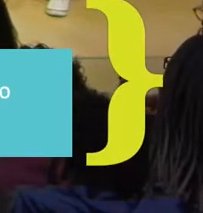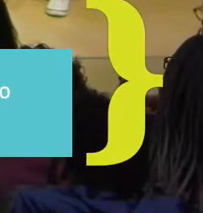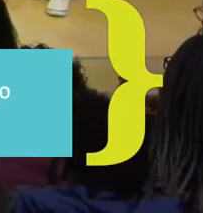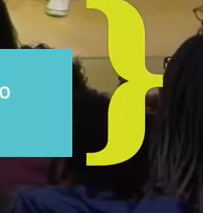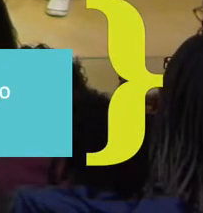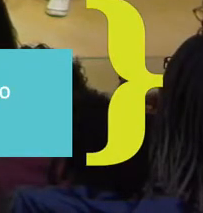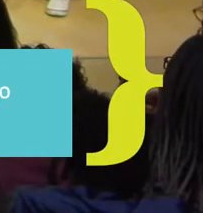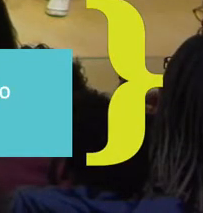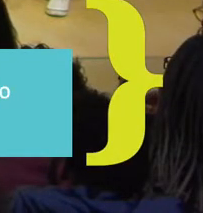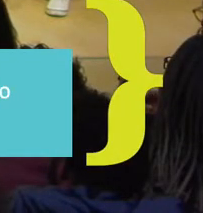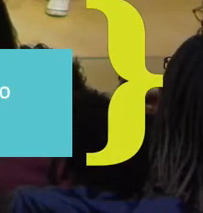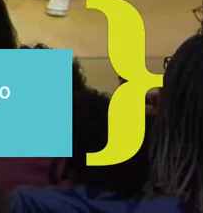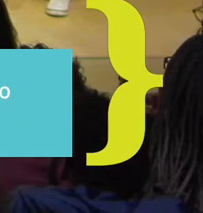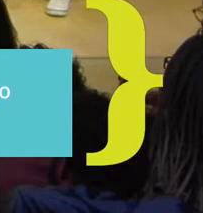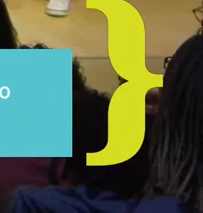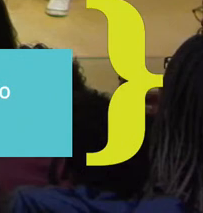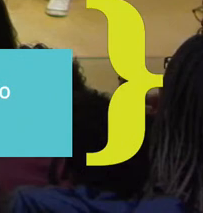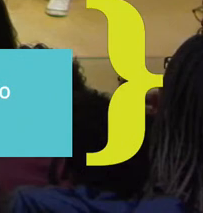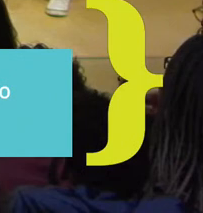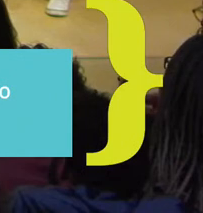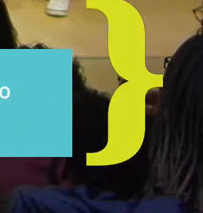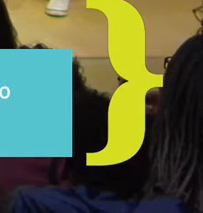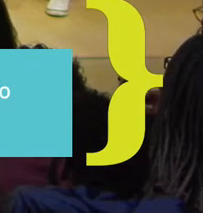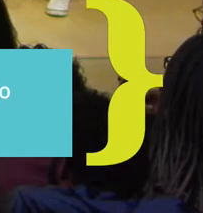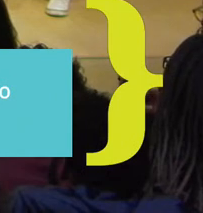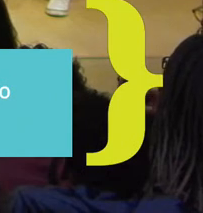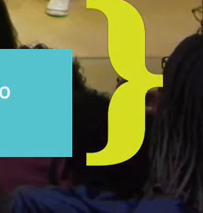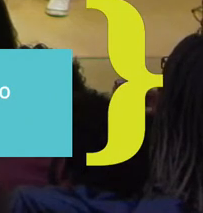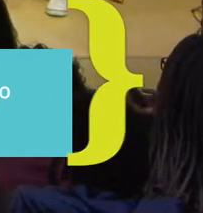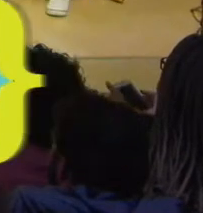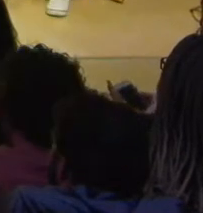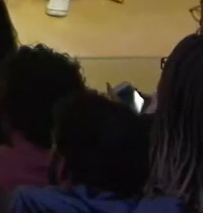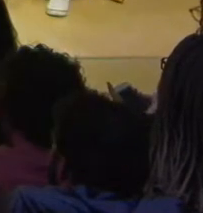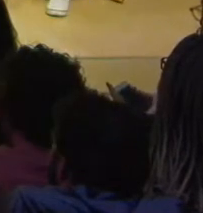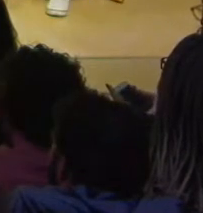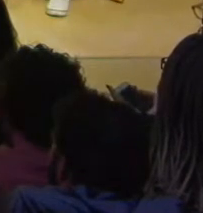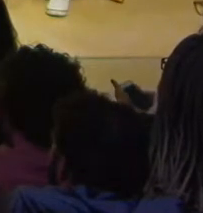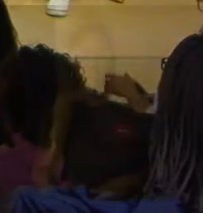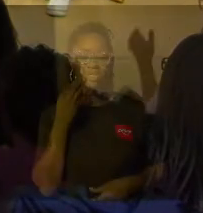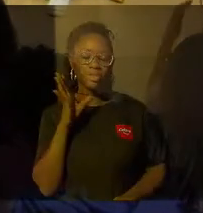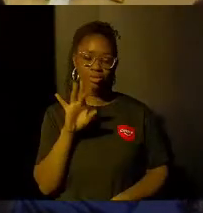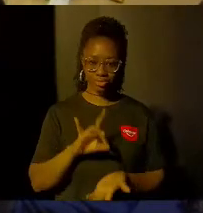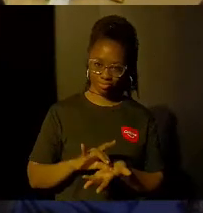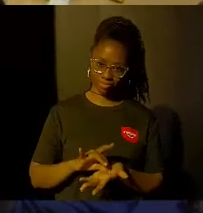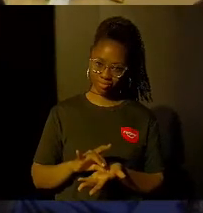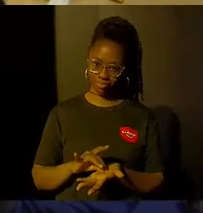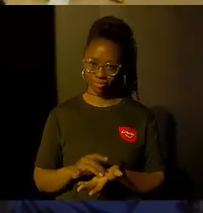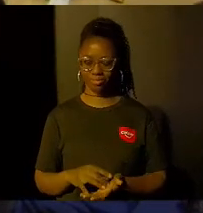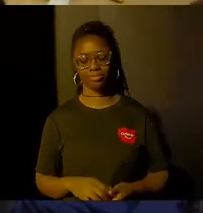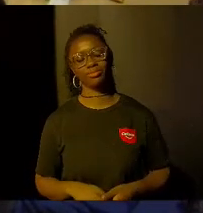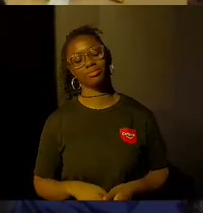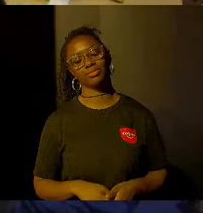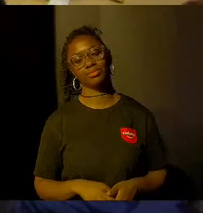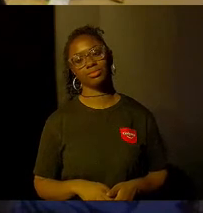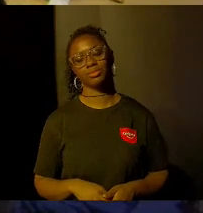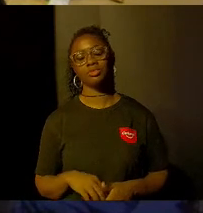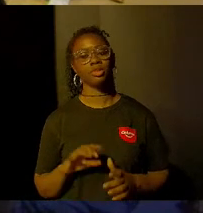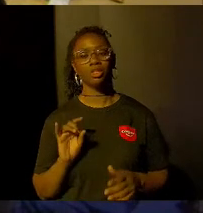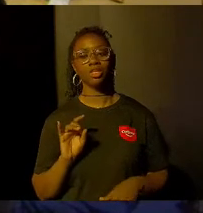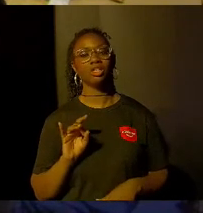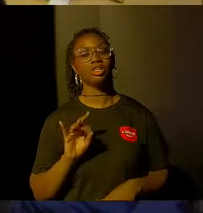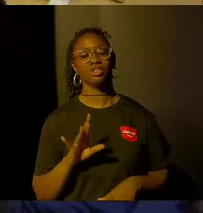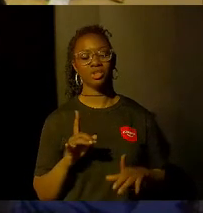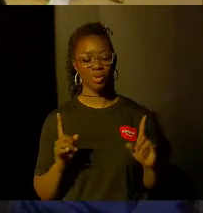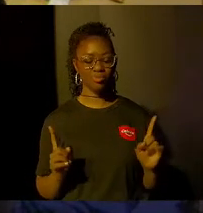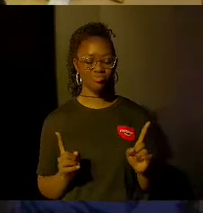infectado percebeu que aquele choro implicava uma fragilidade real bastava um